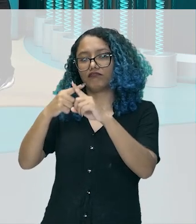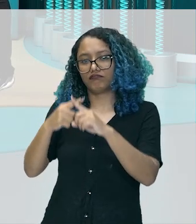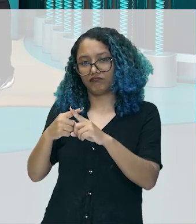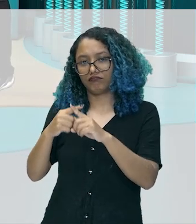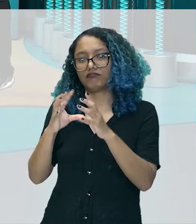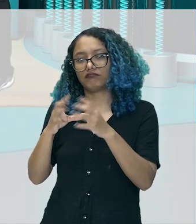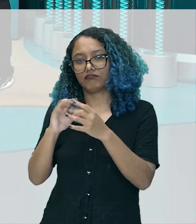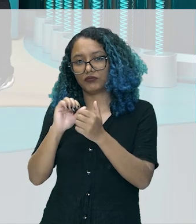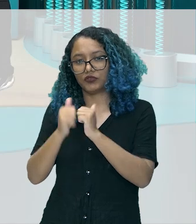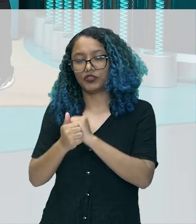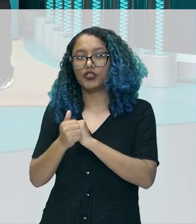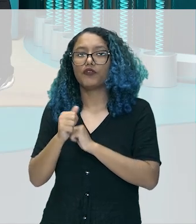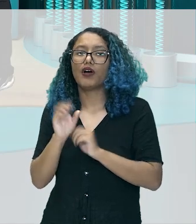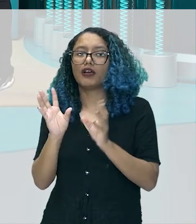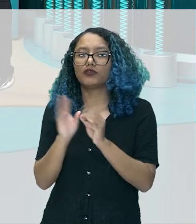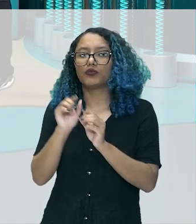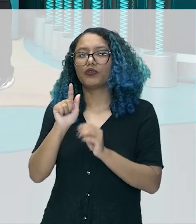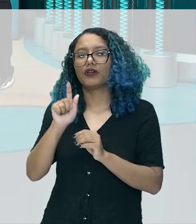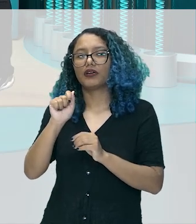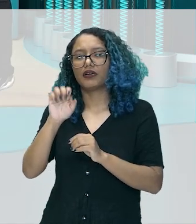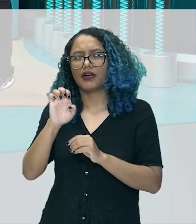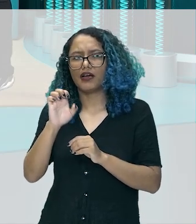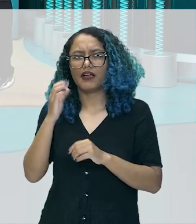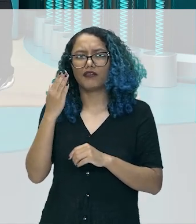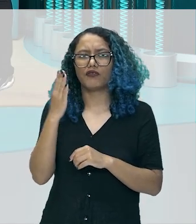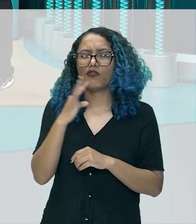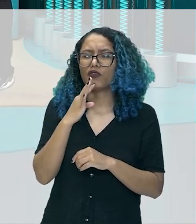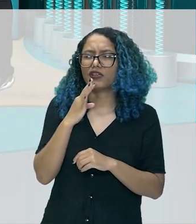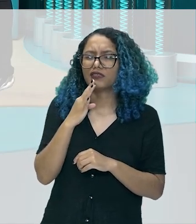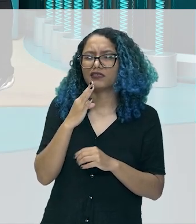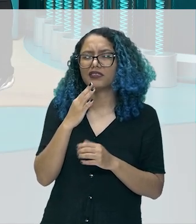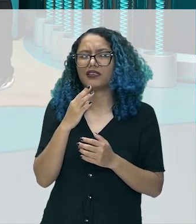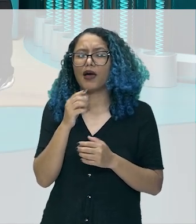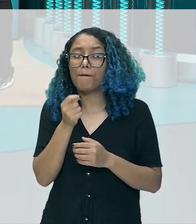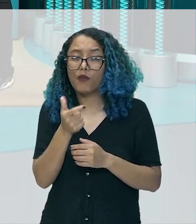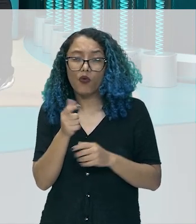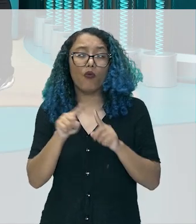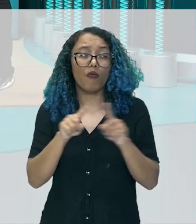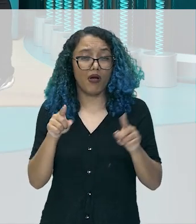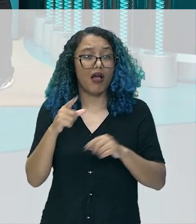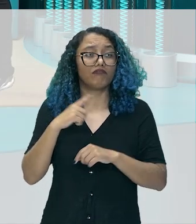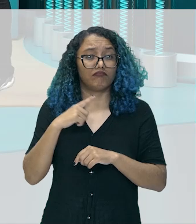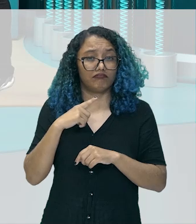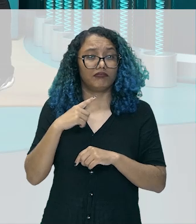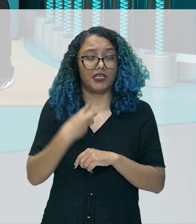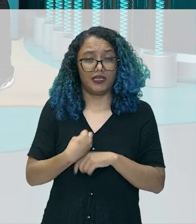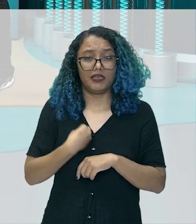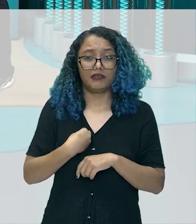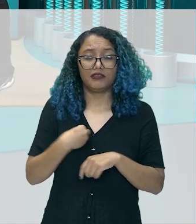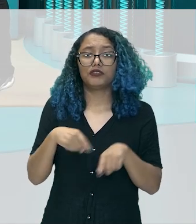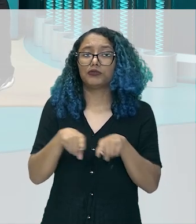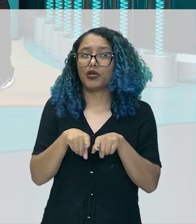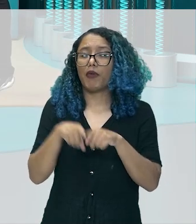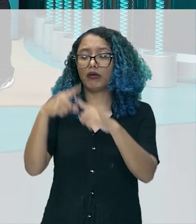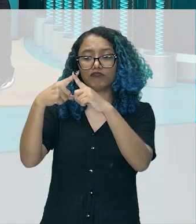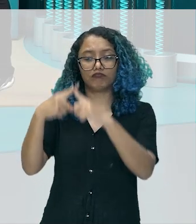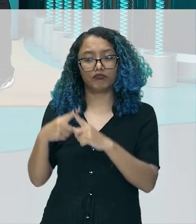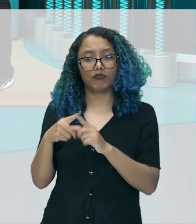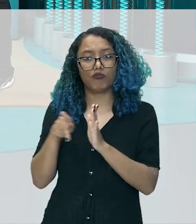modalidades, começando pela ginástica acrobática, que pelo nome já dá para a gente perceber que um